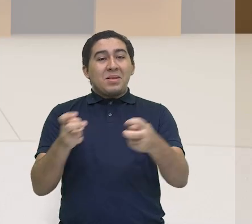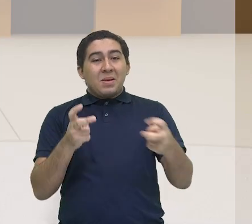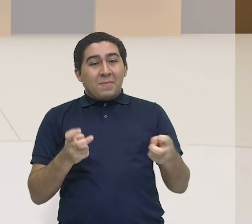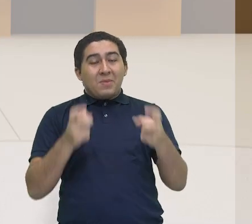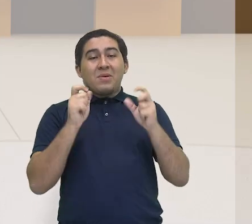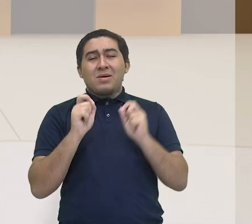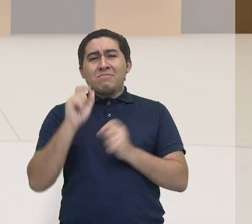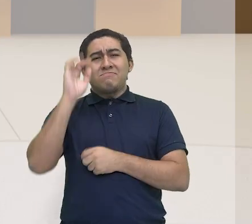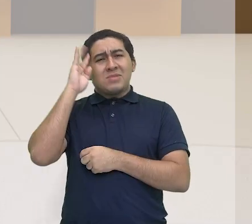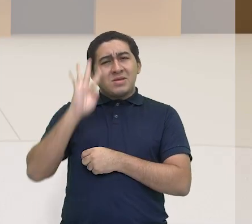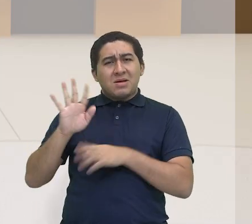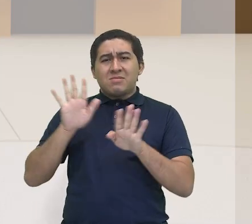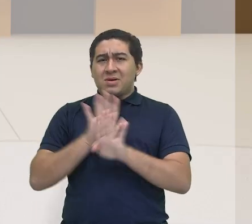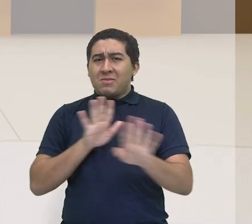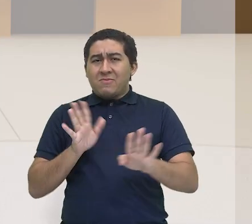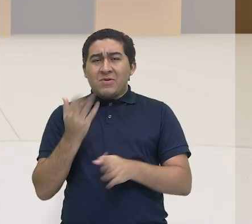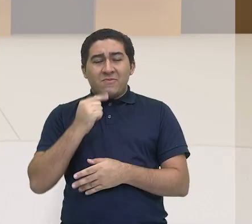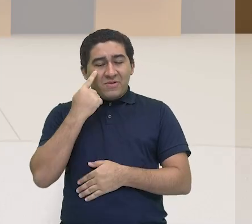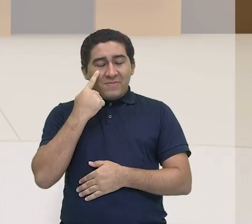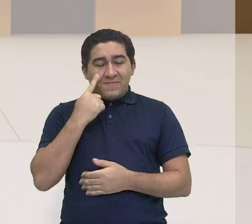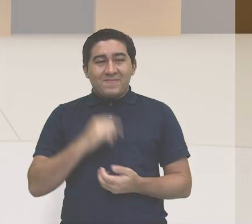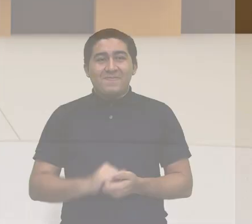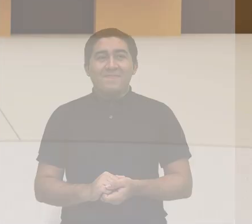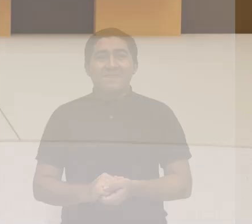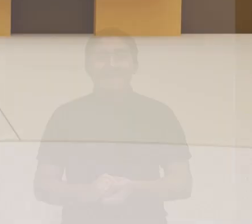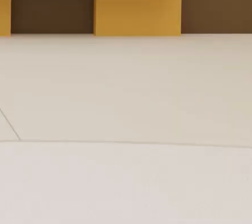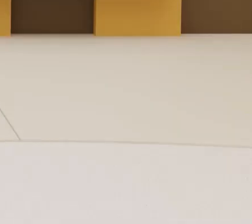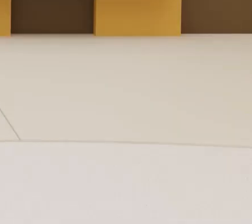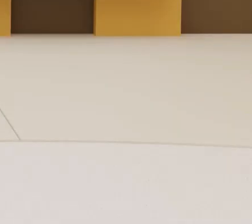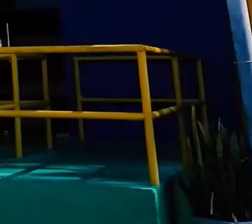ficar imaginando. Acompanhe.